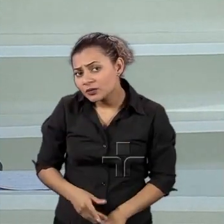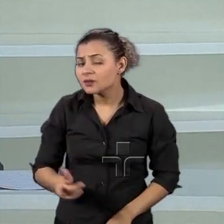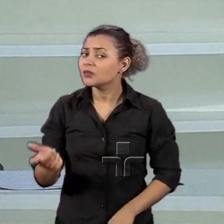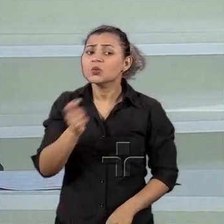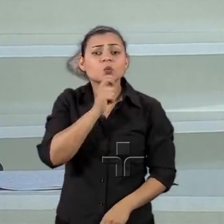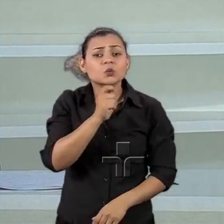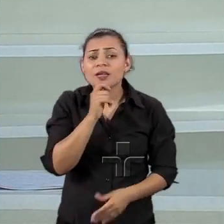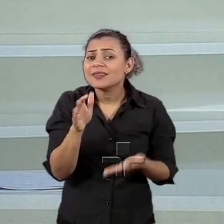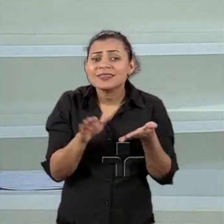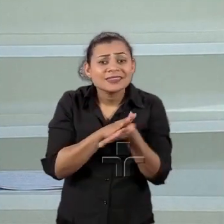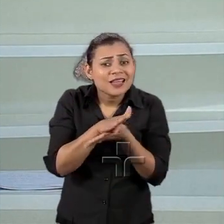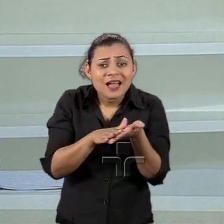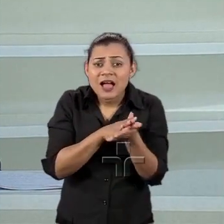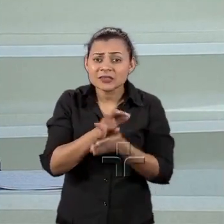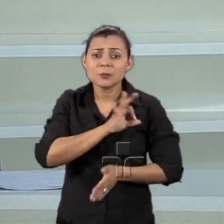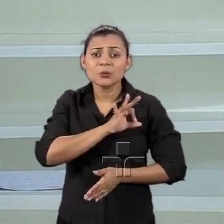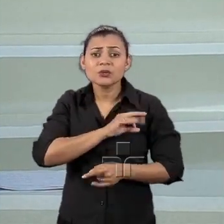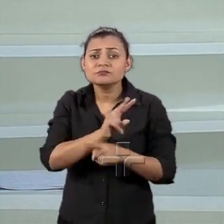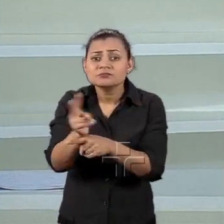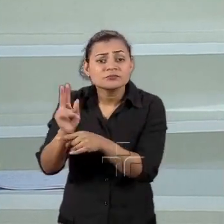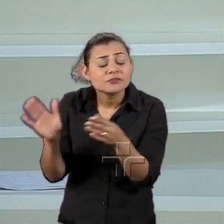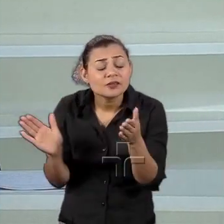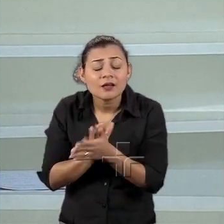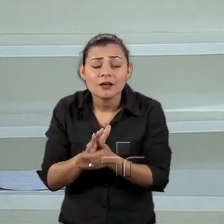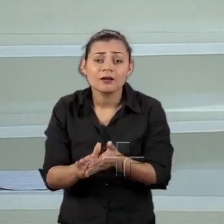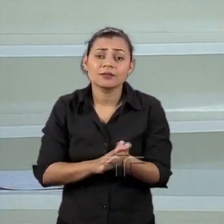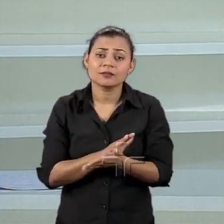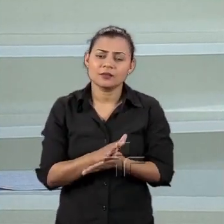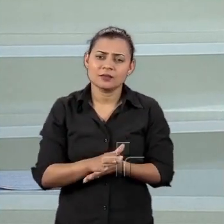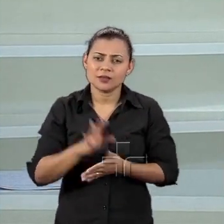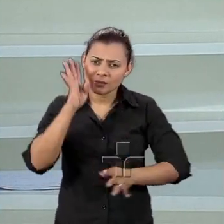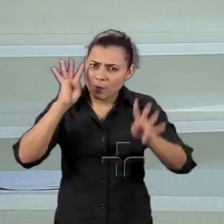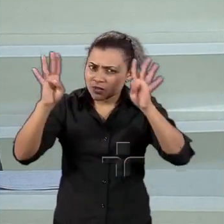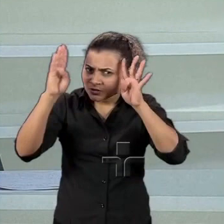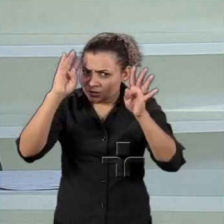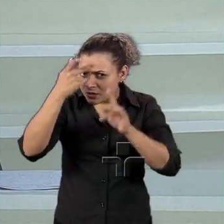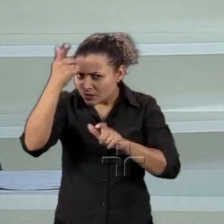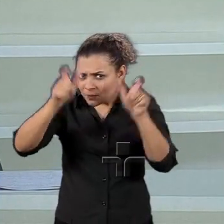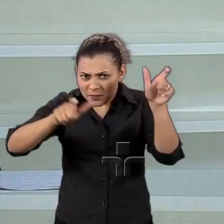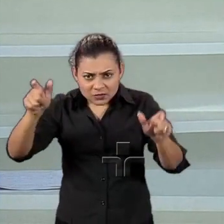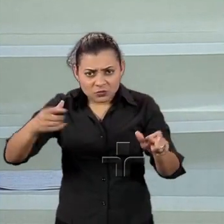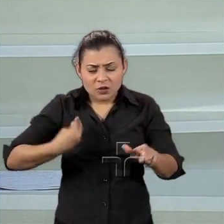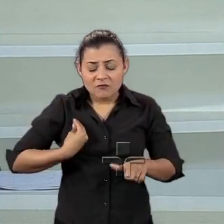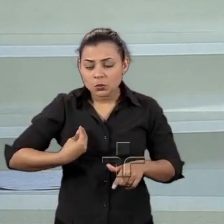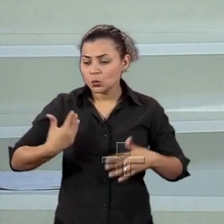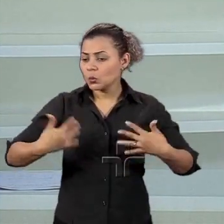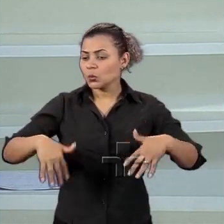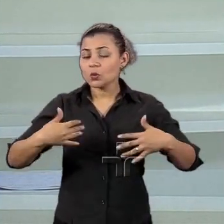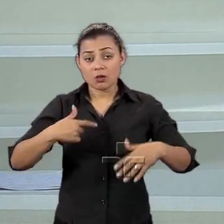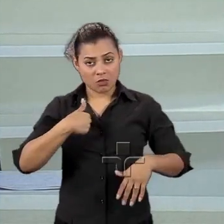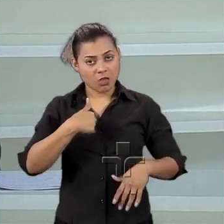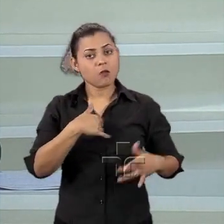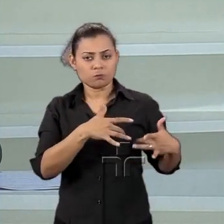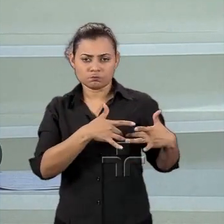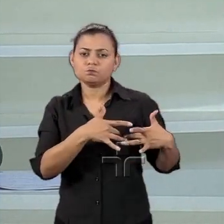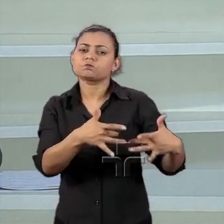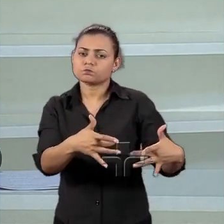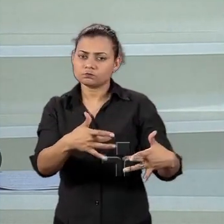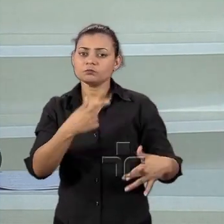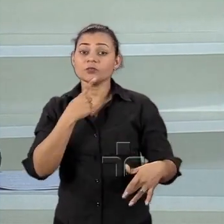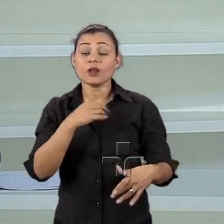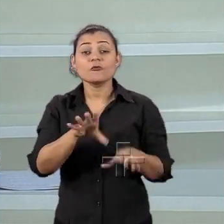posto de polícia. Então, as pessoas estão vivendo e a gente tem que compreender. Eu, modestamente,